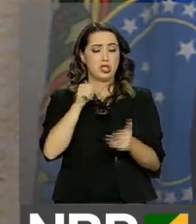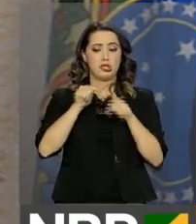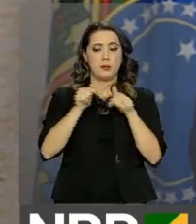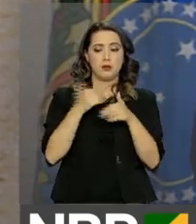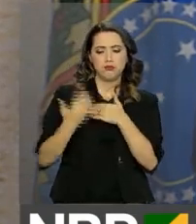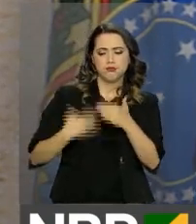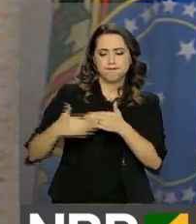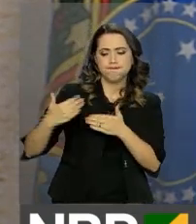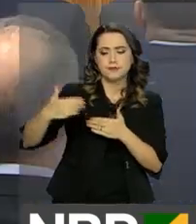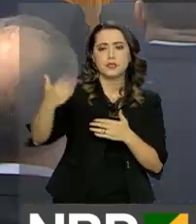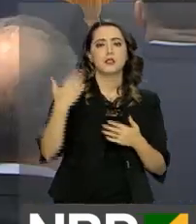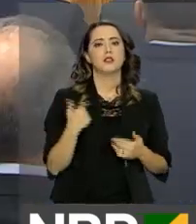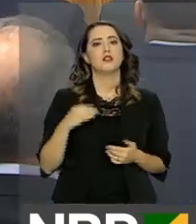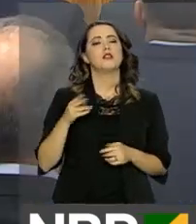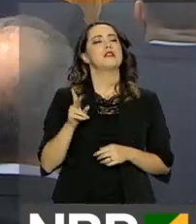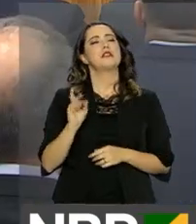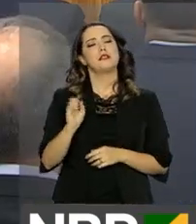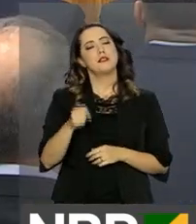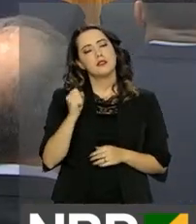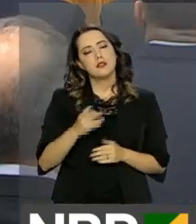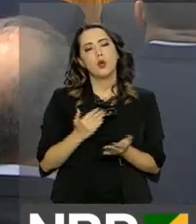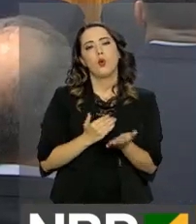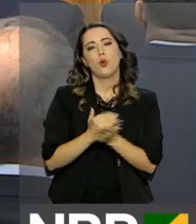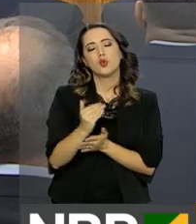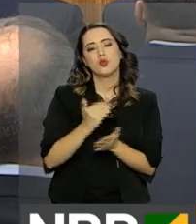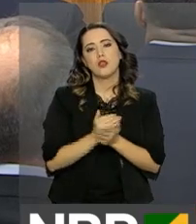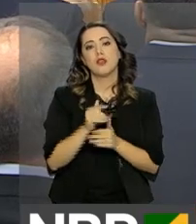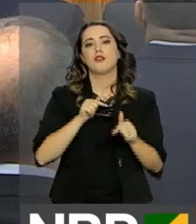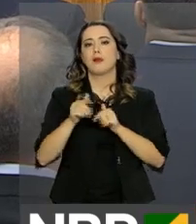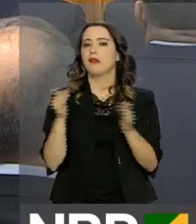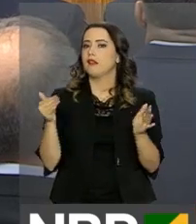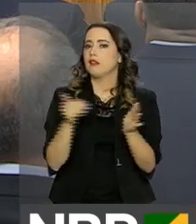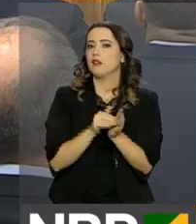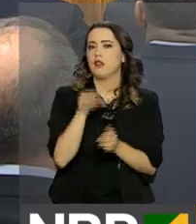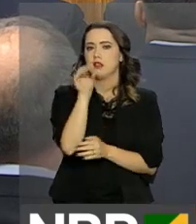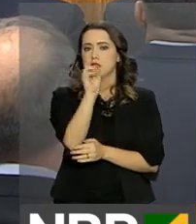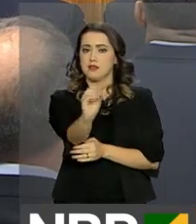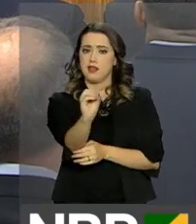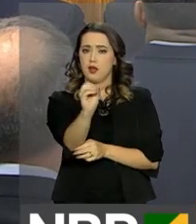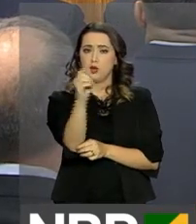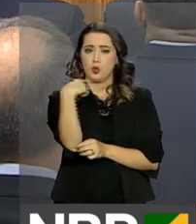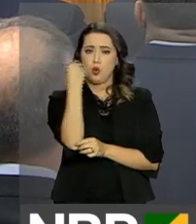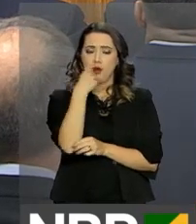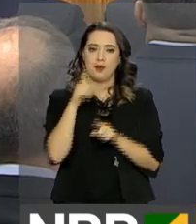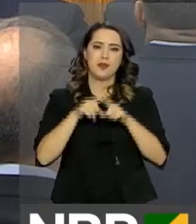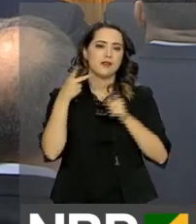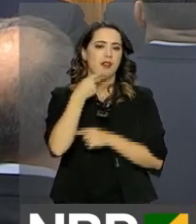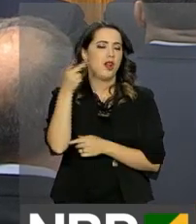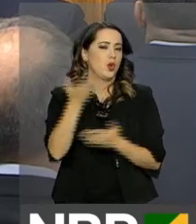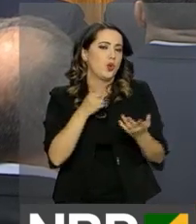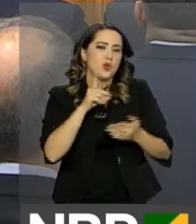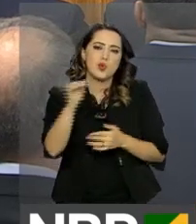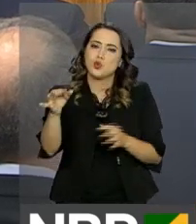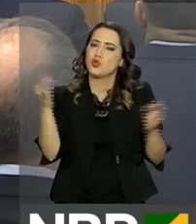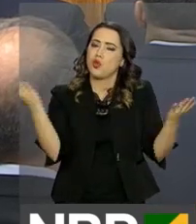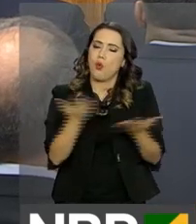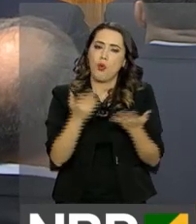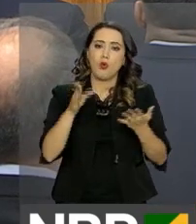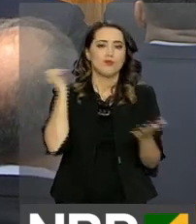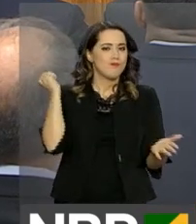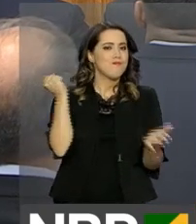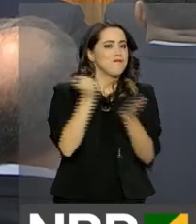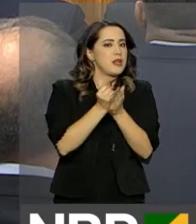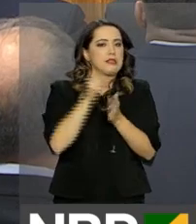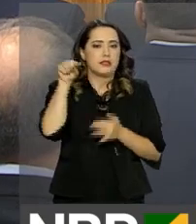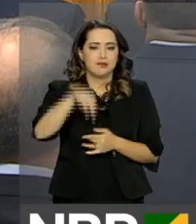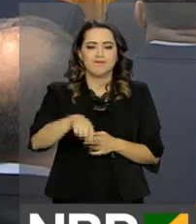e certa e seguramente praticarei outros tantos até meia-noite de hoje, mas eu quero dizer que o dia de hoje, para mim, está